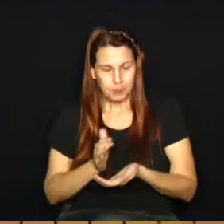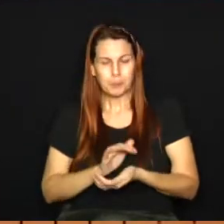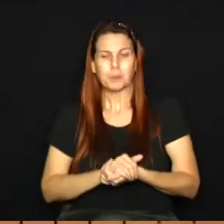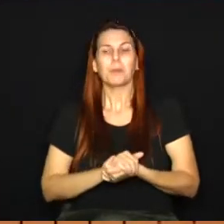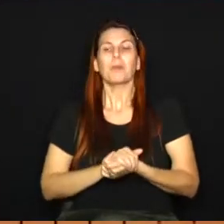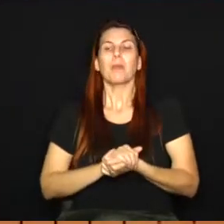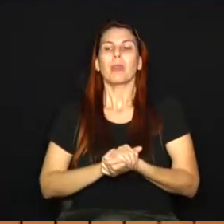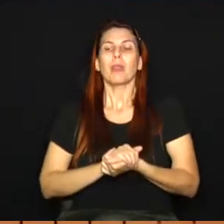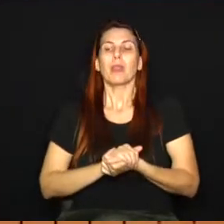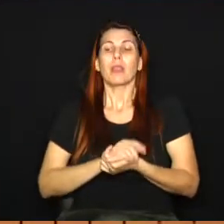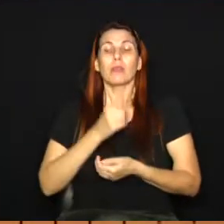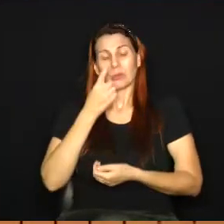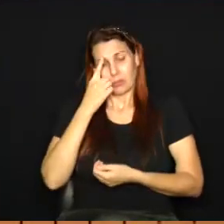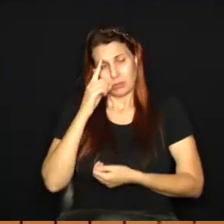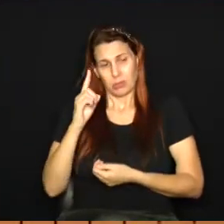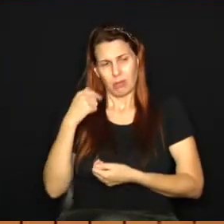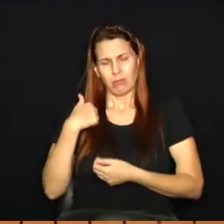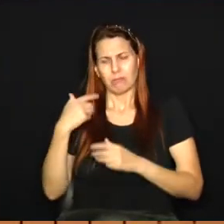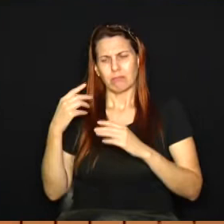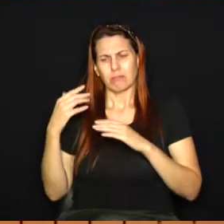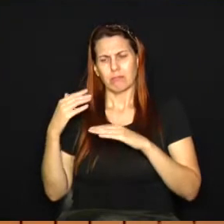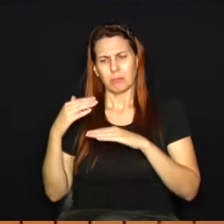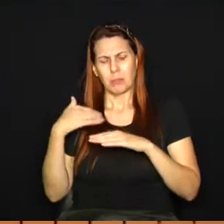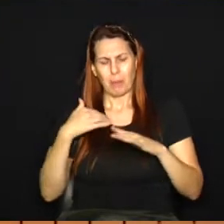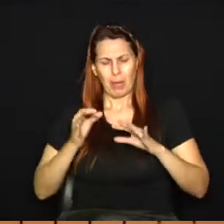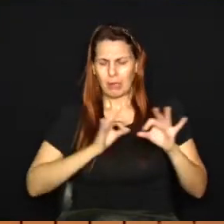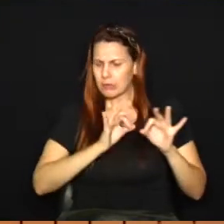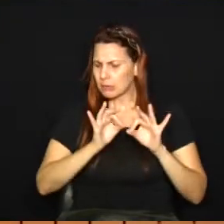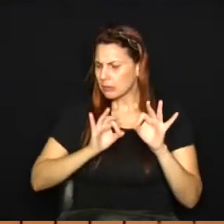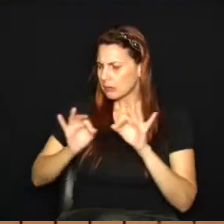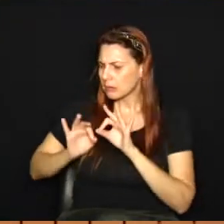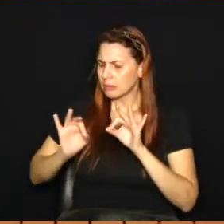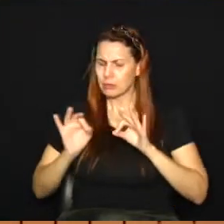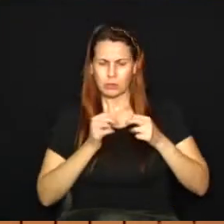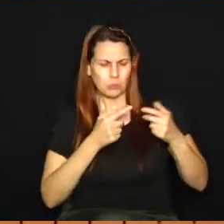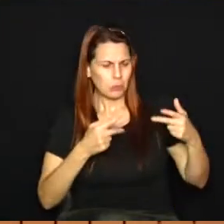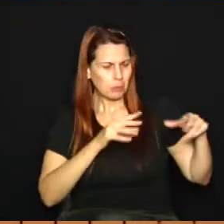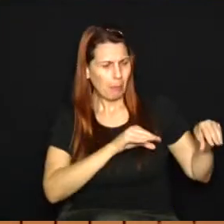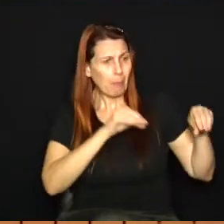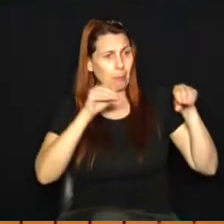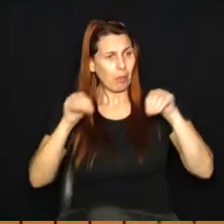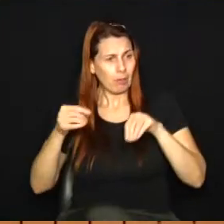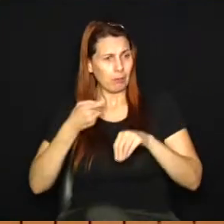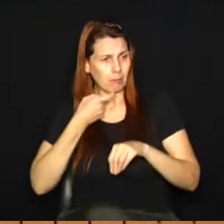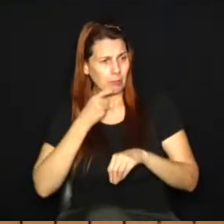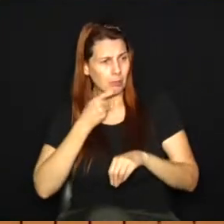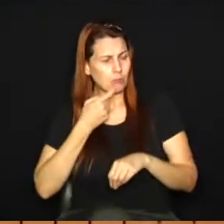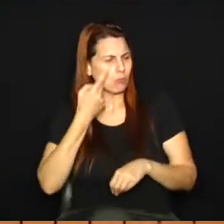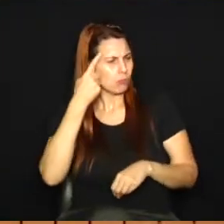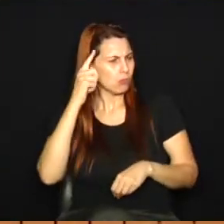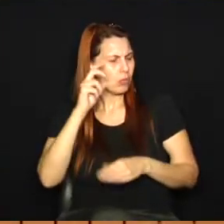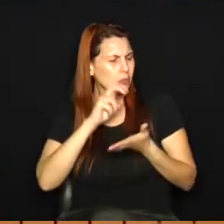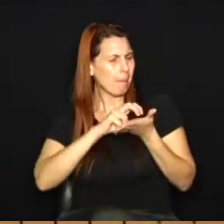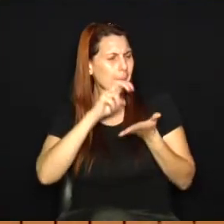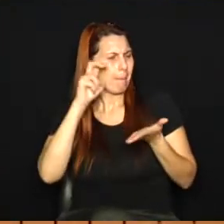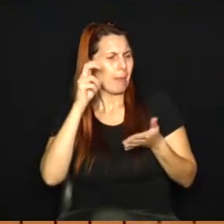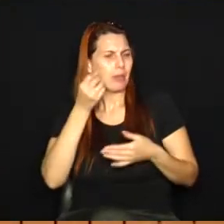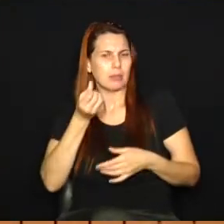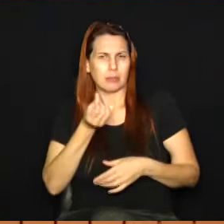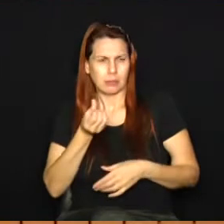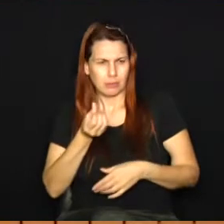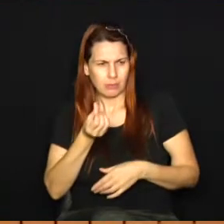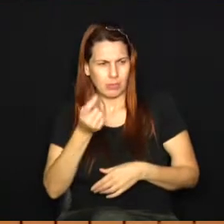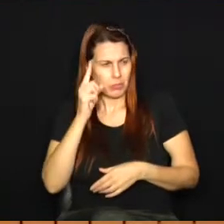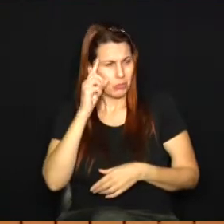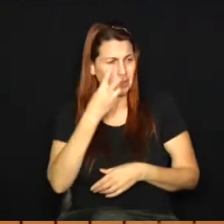Então, naquele dia, né, comecei a me preparar para a mudança a Campinas. E aí, numa manhã de sexta-feira, 31